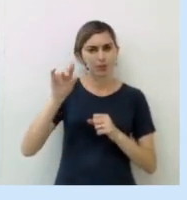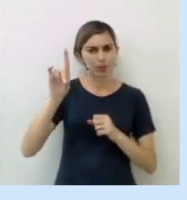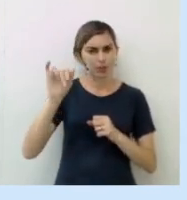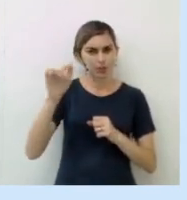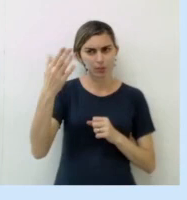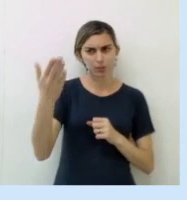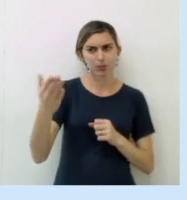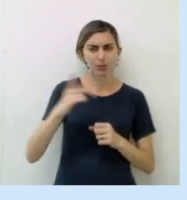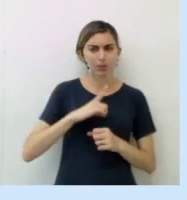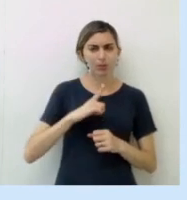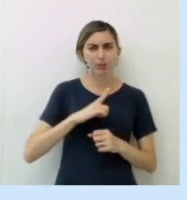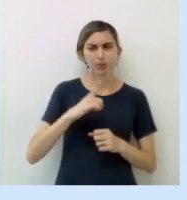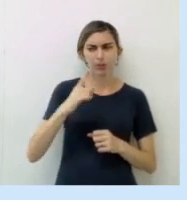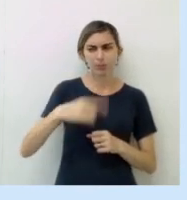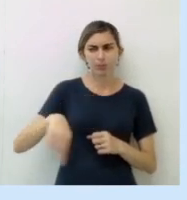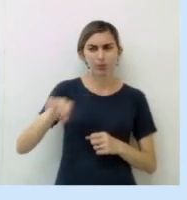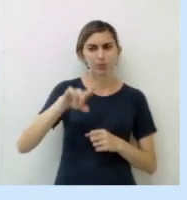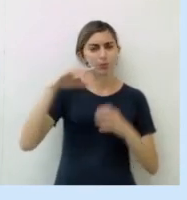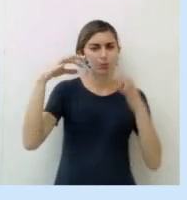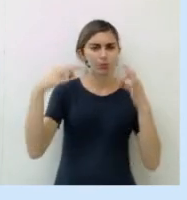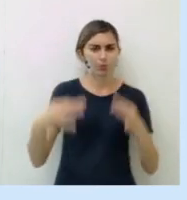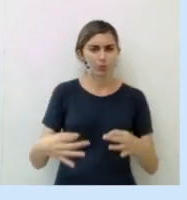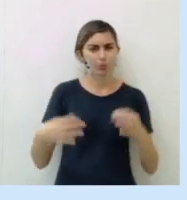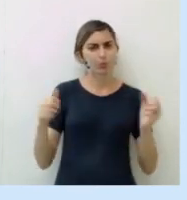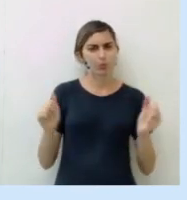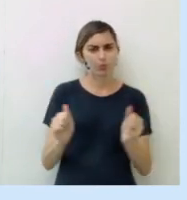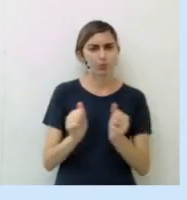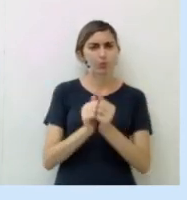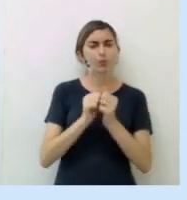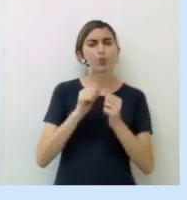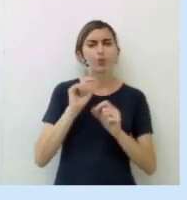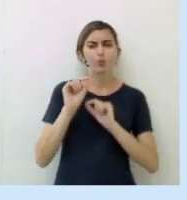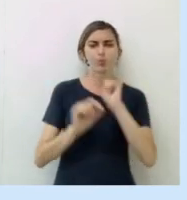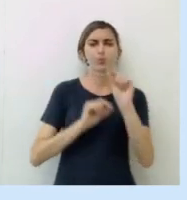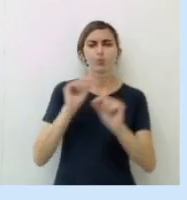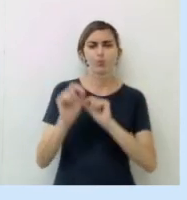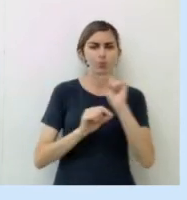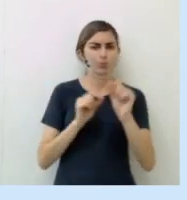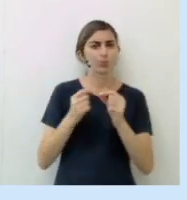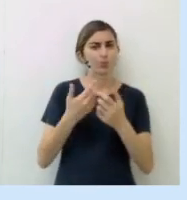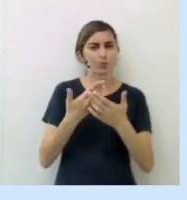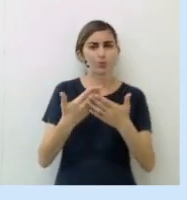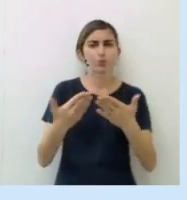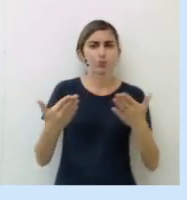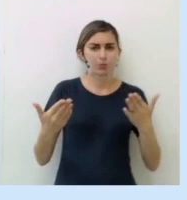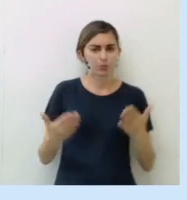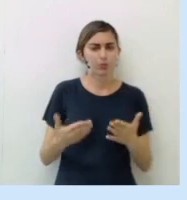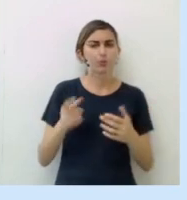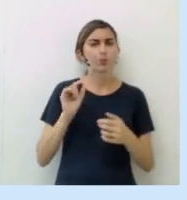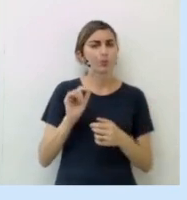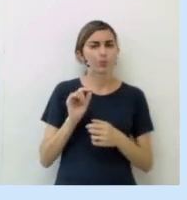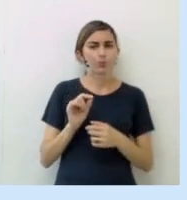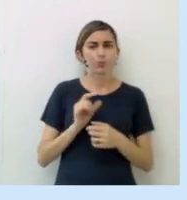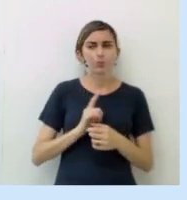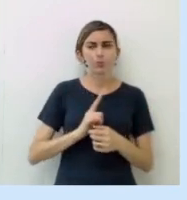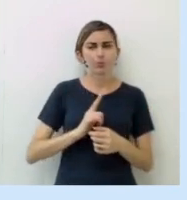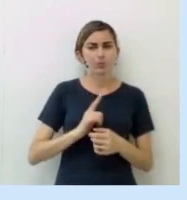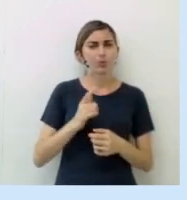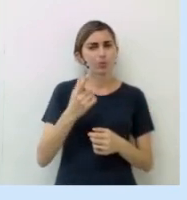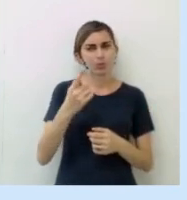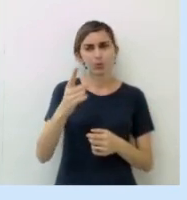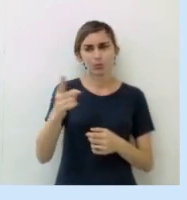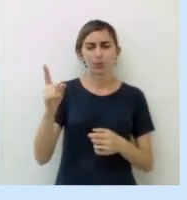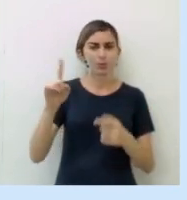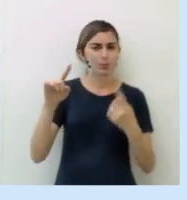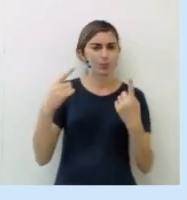certo? E nós temos aqui justamente a questão de quê? A questão